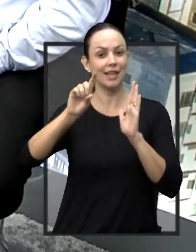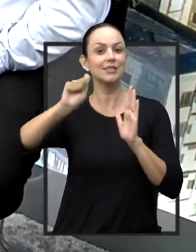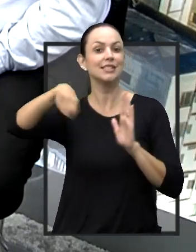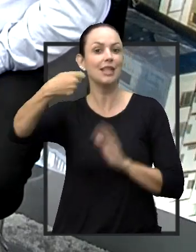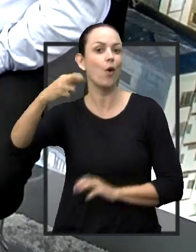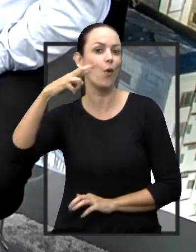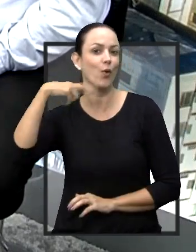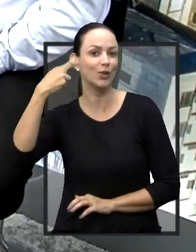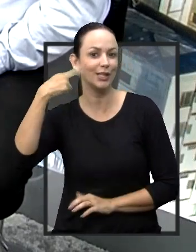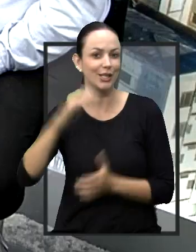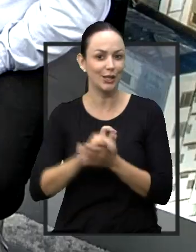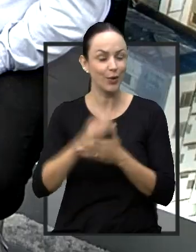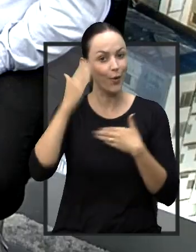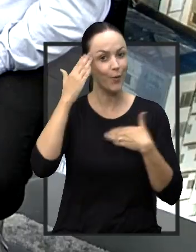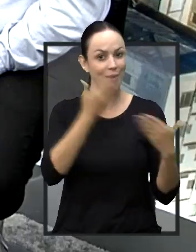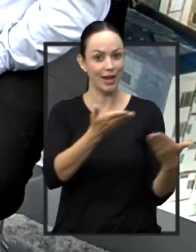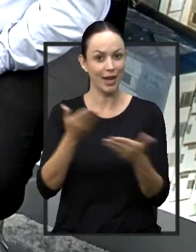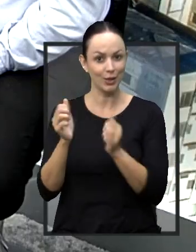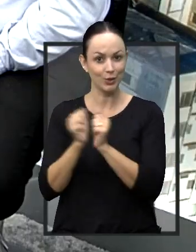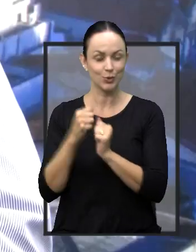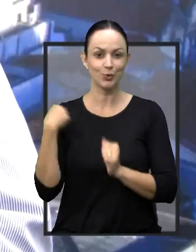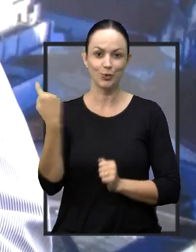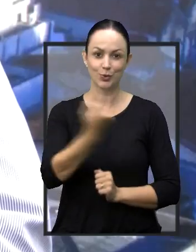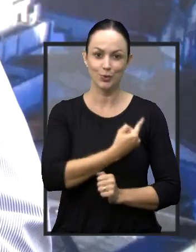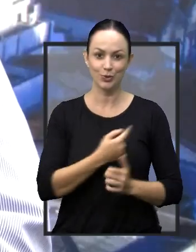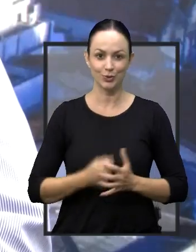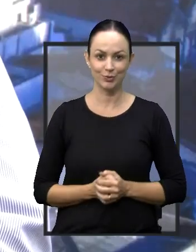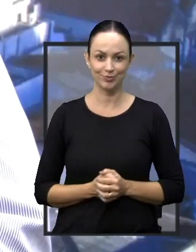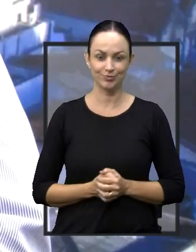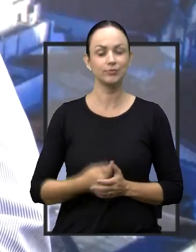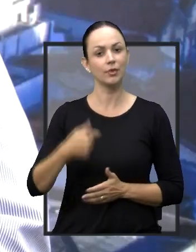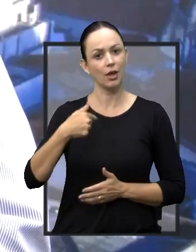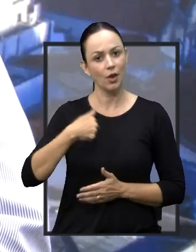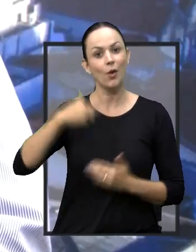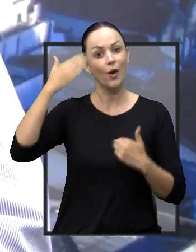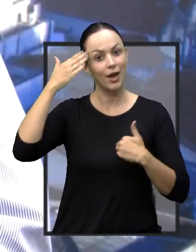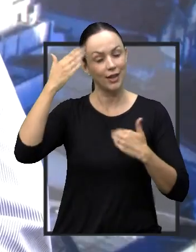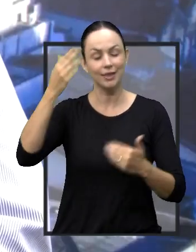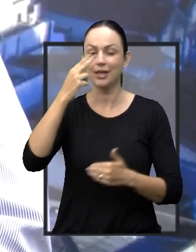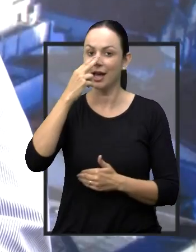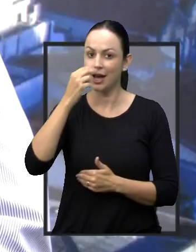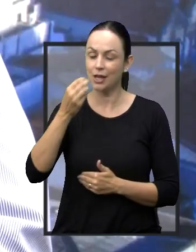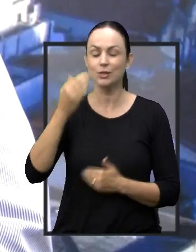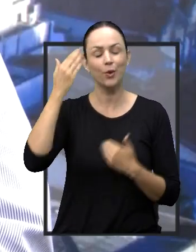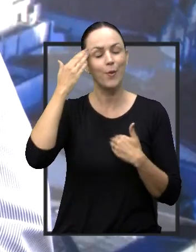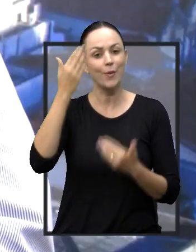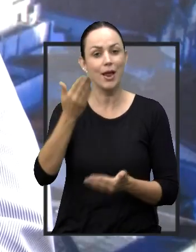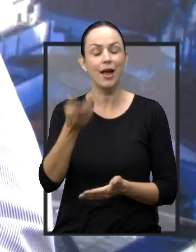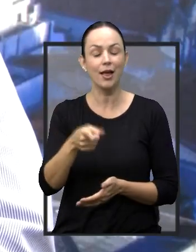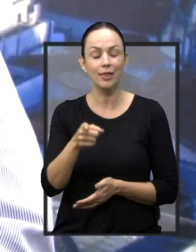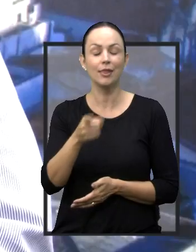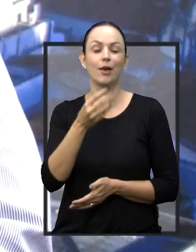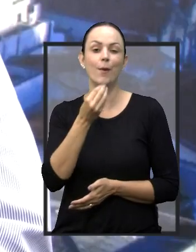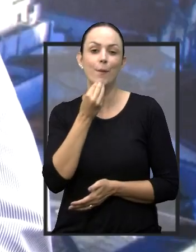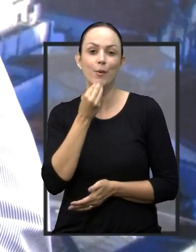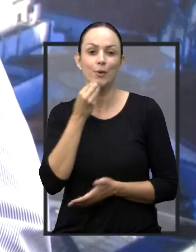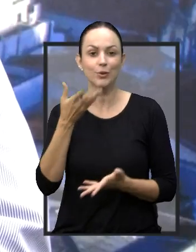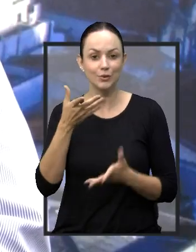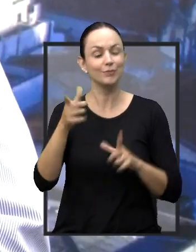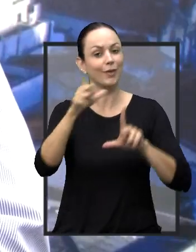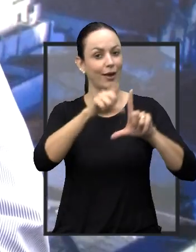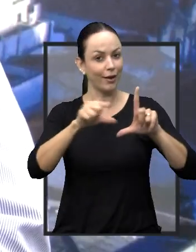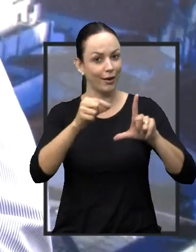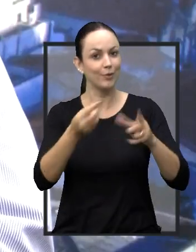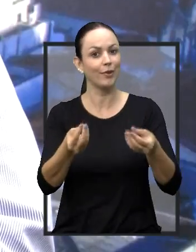Franco. Vereador, muito obrigado pela sua presença aqui conosco. Eu que agradeço, Ângelo. Obrigado mais uma vez pela oportunidade para toda a TV Câmara aí, da gente